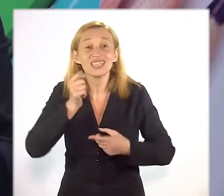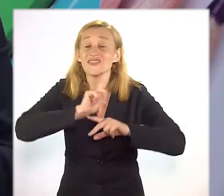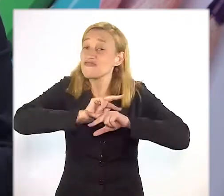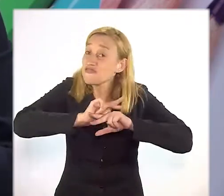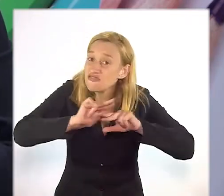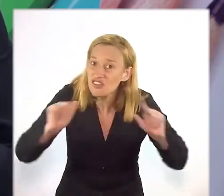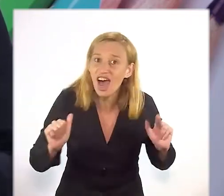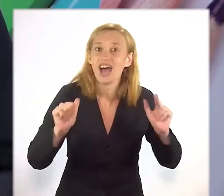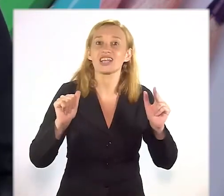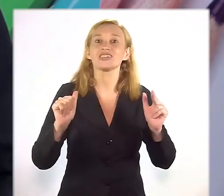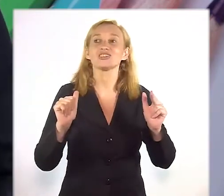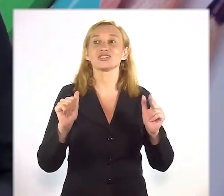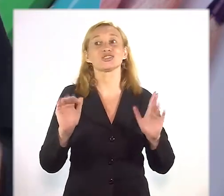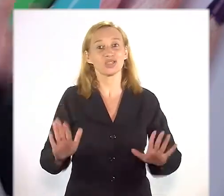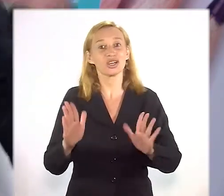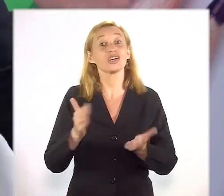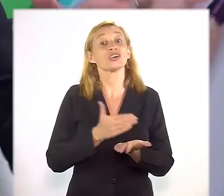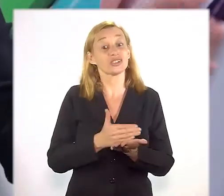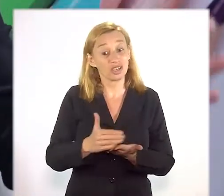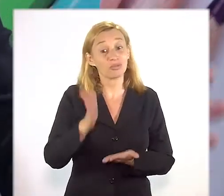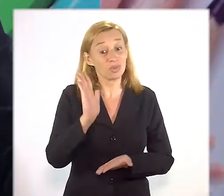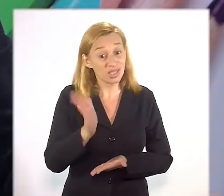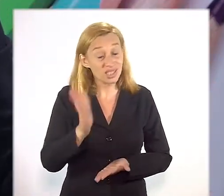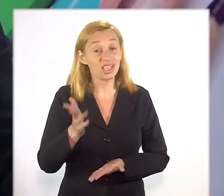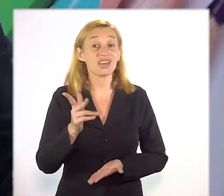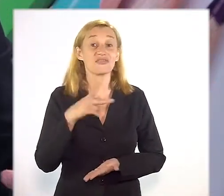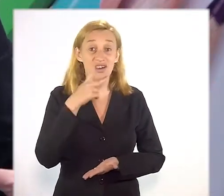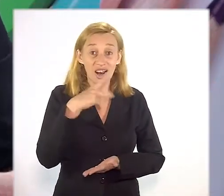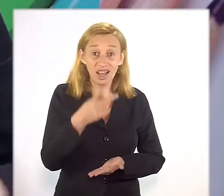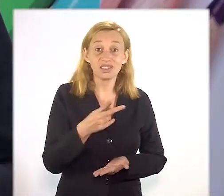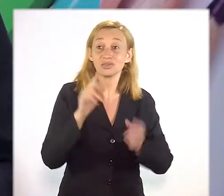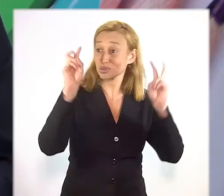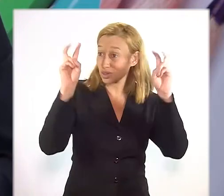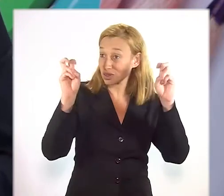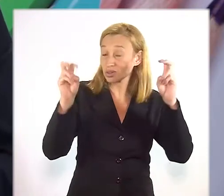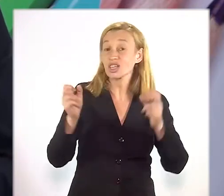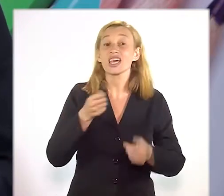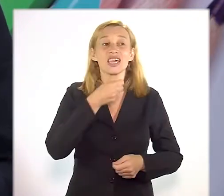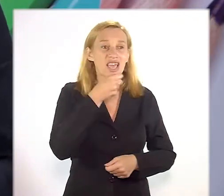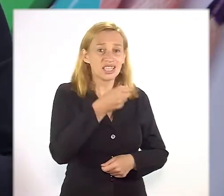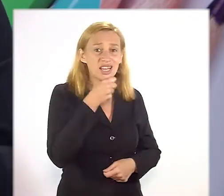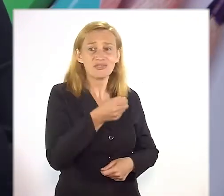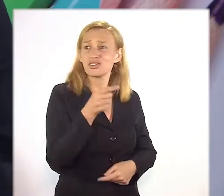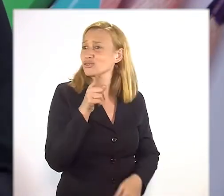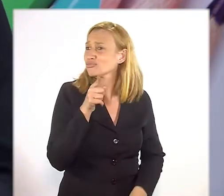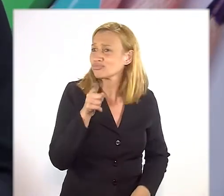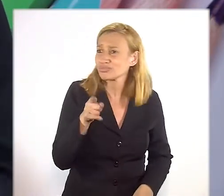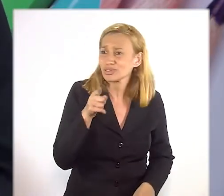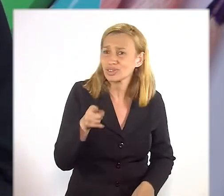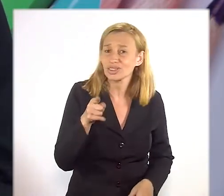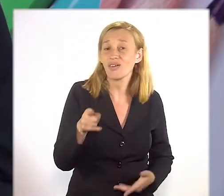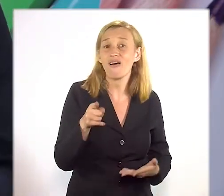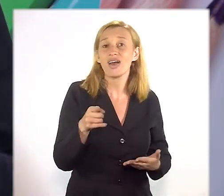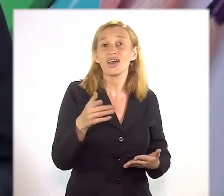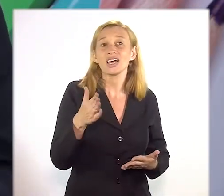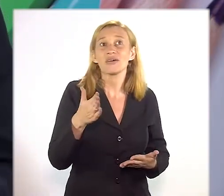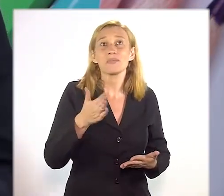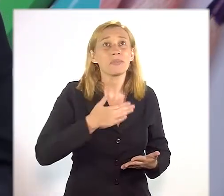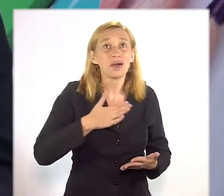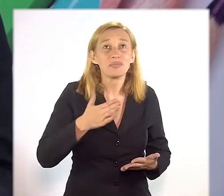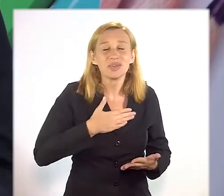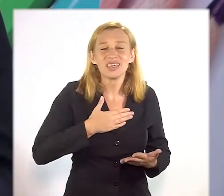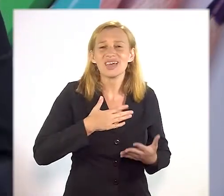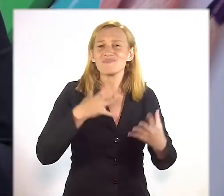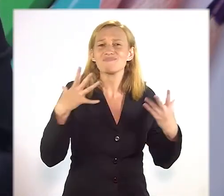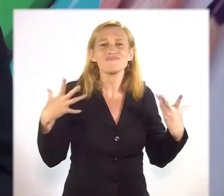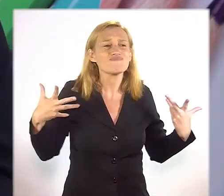porque eu sei que tem vários, inclusive comecei o programa falando disso, e assim, e a entrevista contigo que deixa para